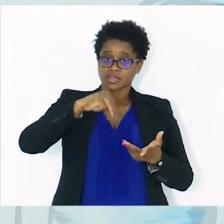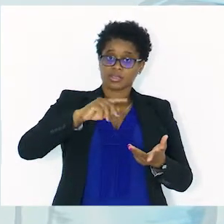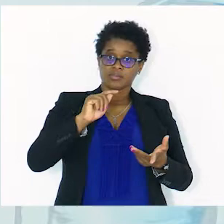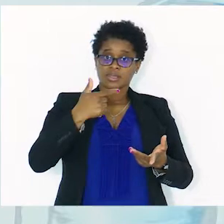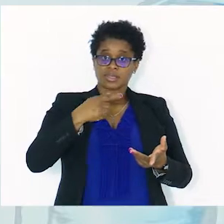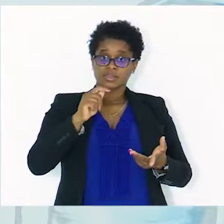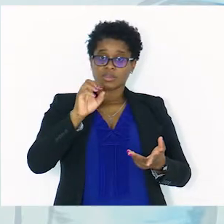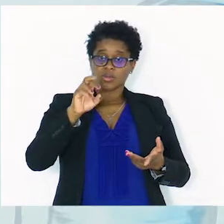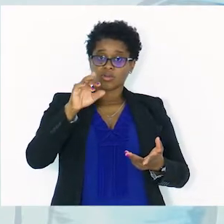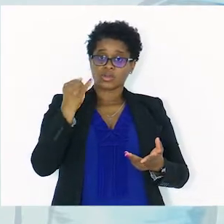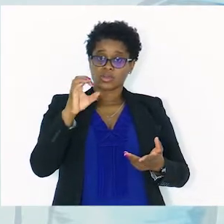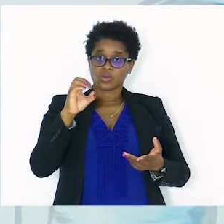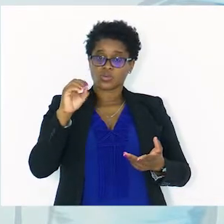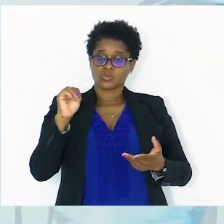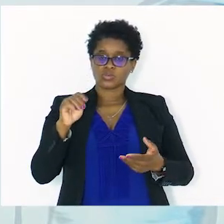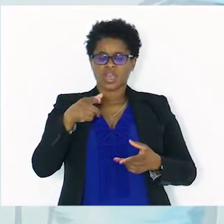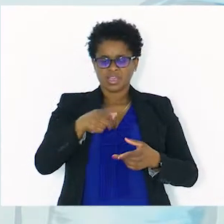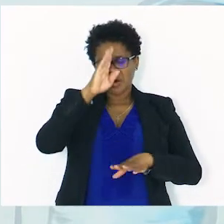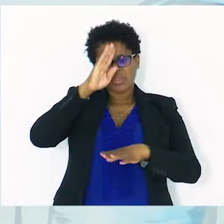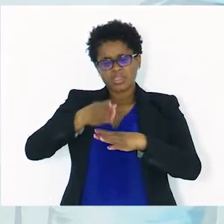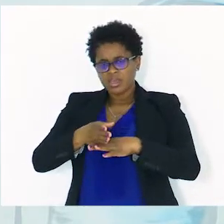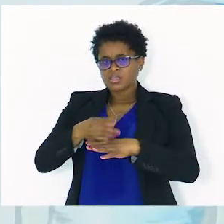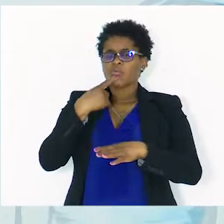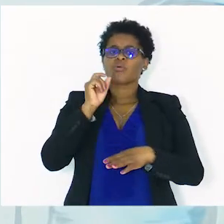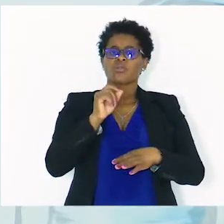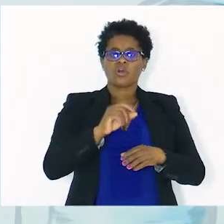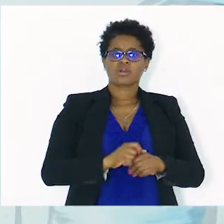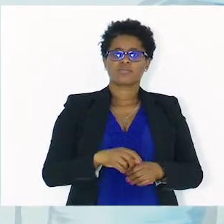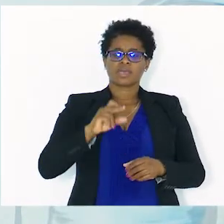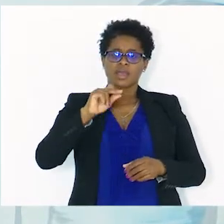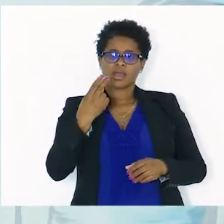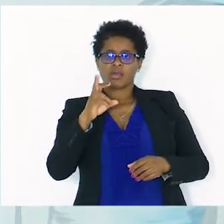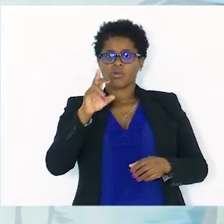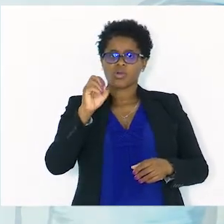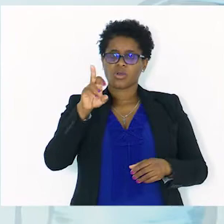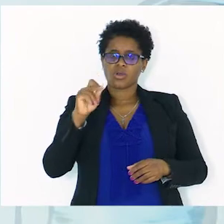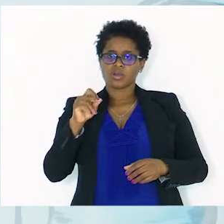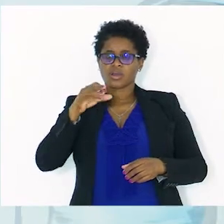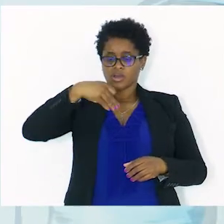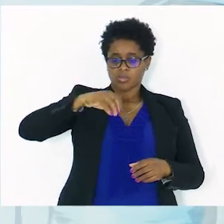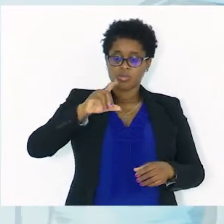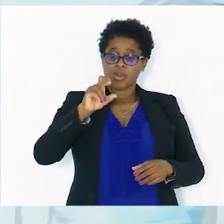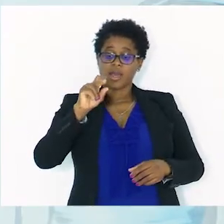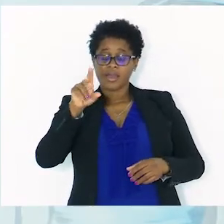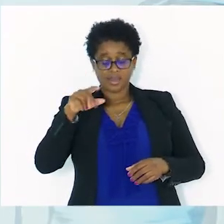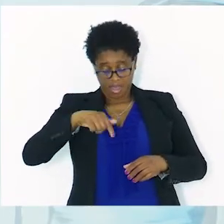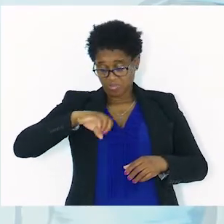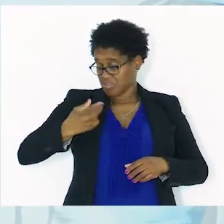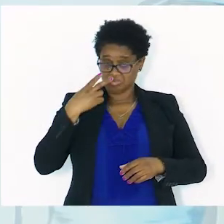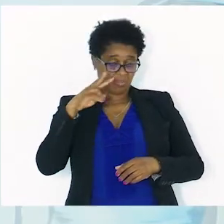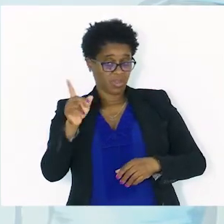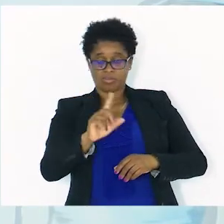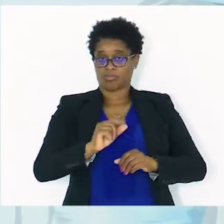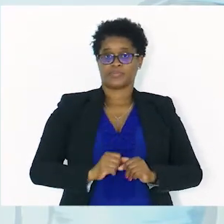meteoros. Aqui acontece o que são chamados de auroras polares. Infelizmente, em Cabo Verde nós não conseguimos ver.